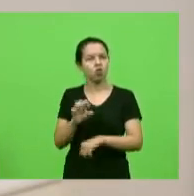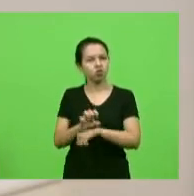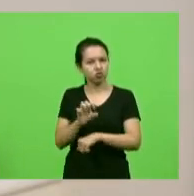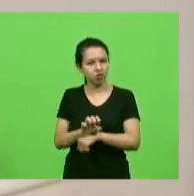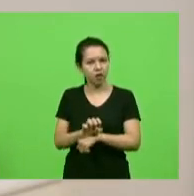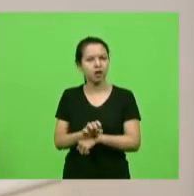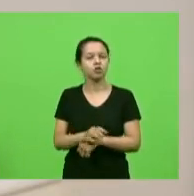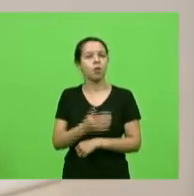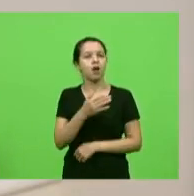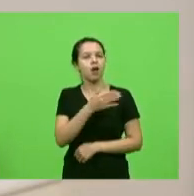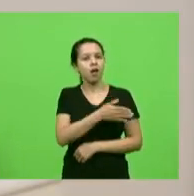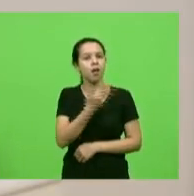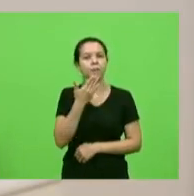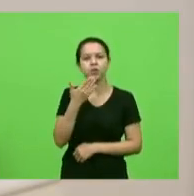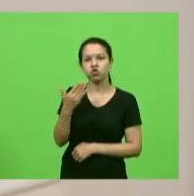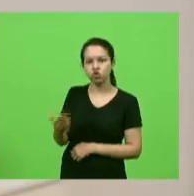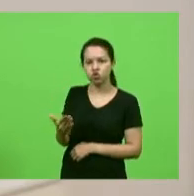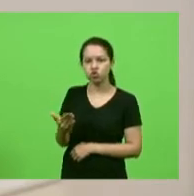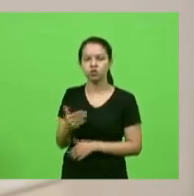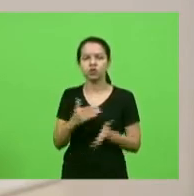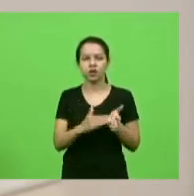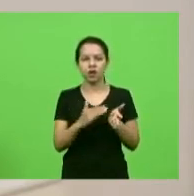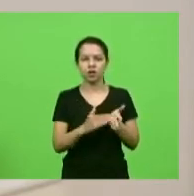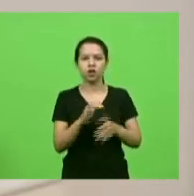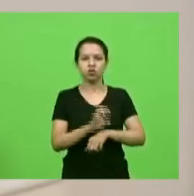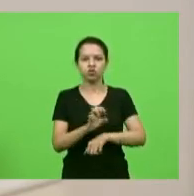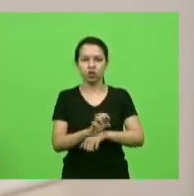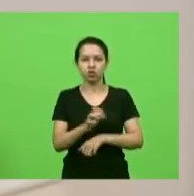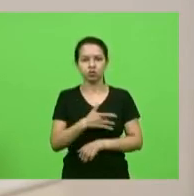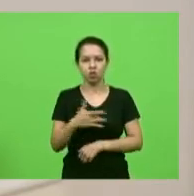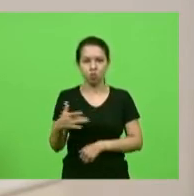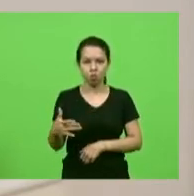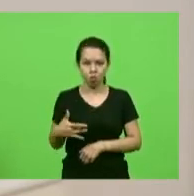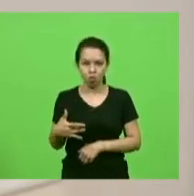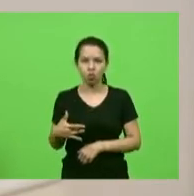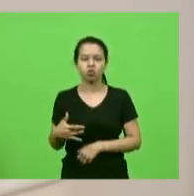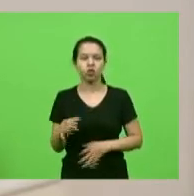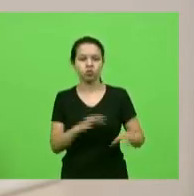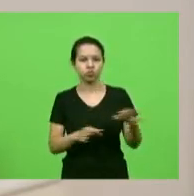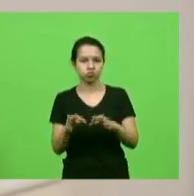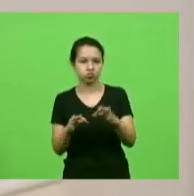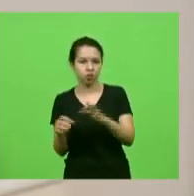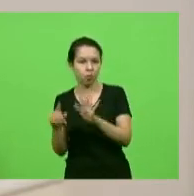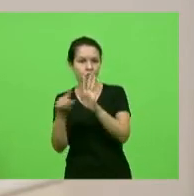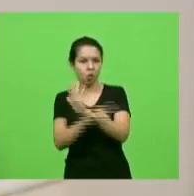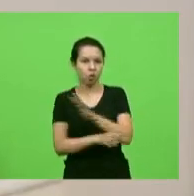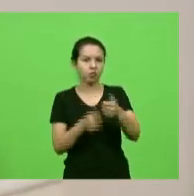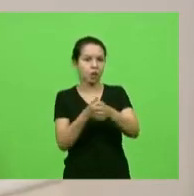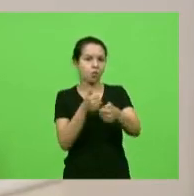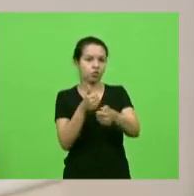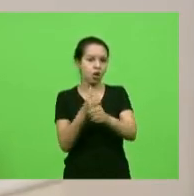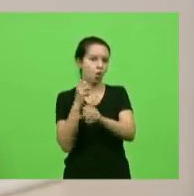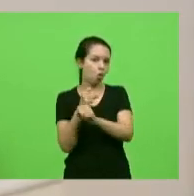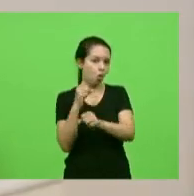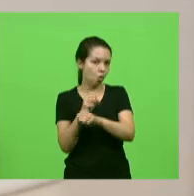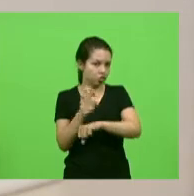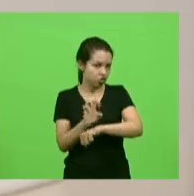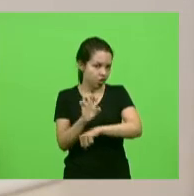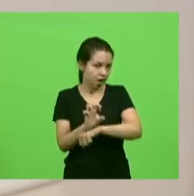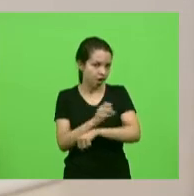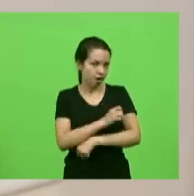pedido do então secretário de Estado da Saúde, formulado consulta formal ao Tribunal de Contas do Estado de Santa Catarina acerca